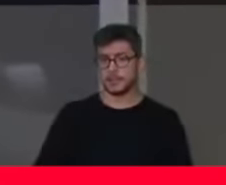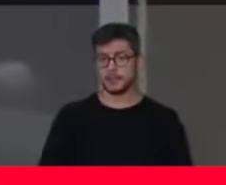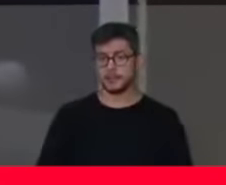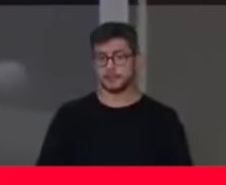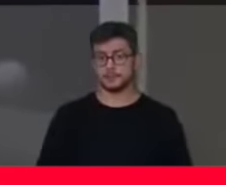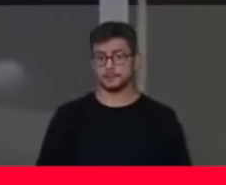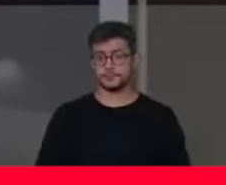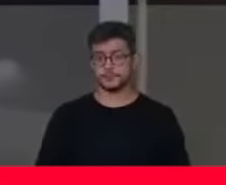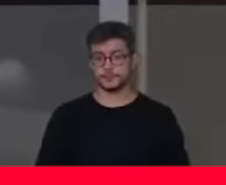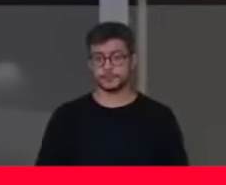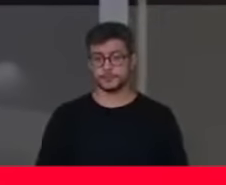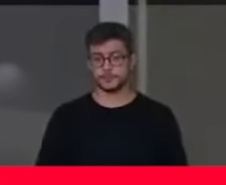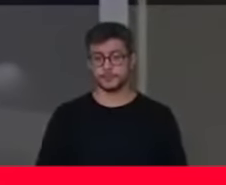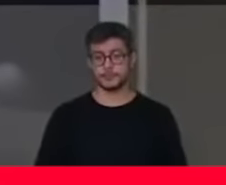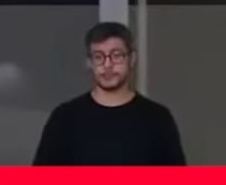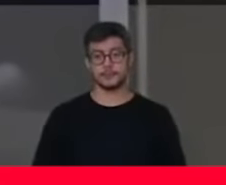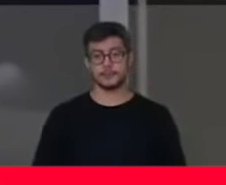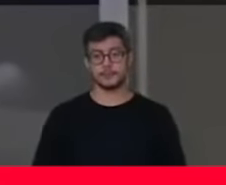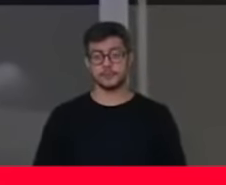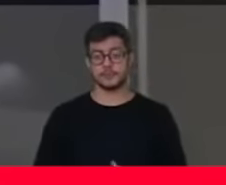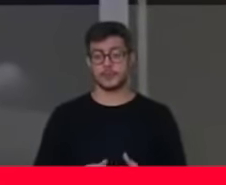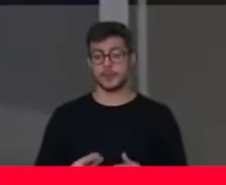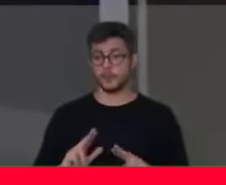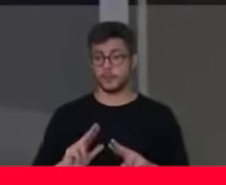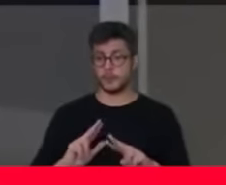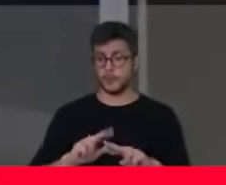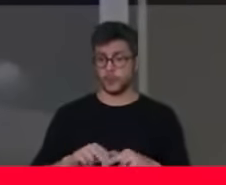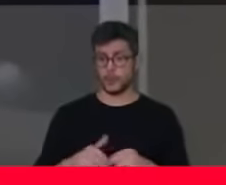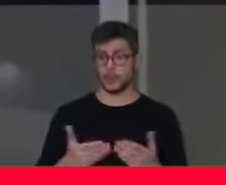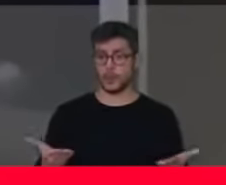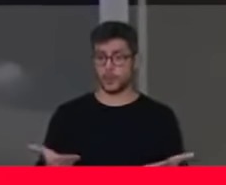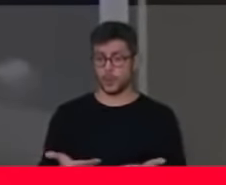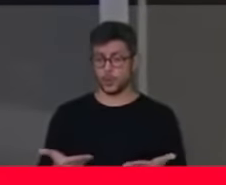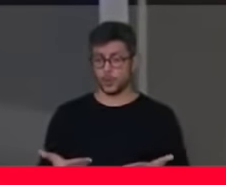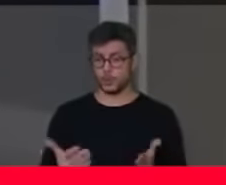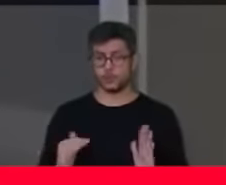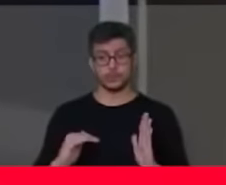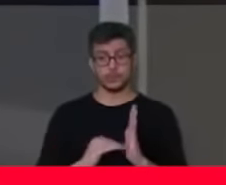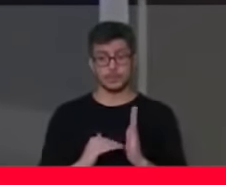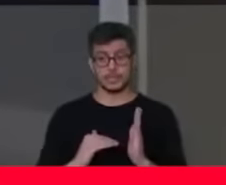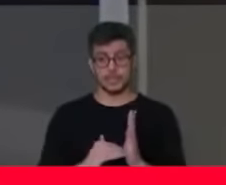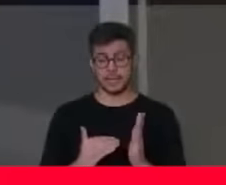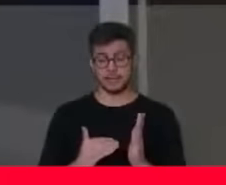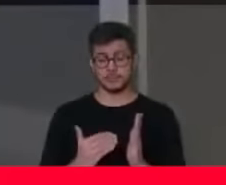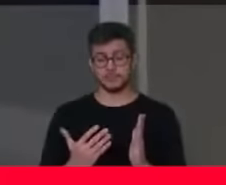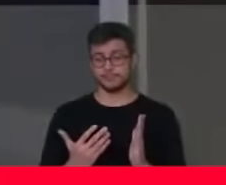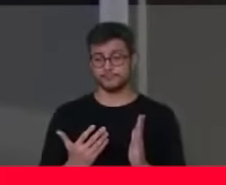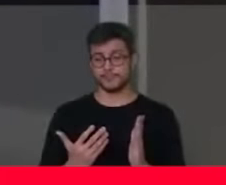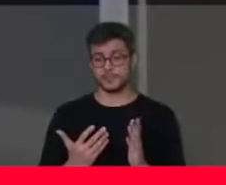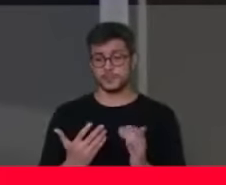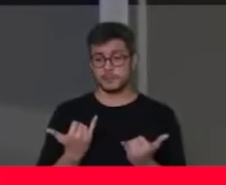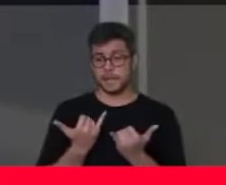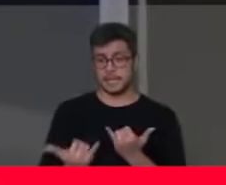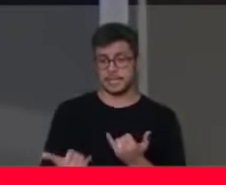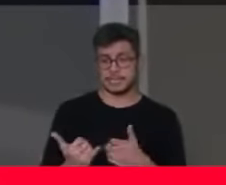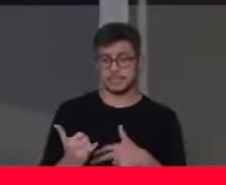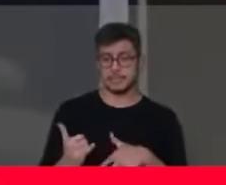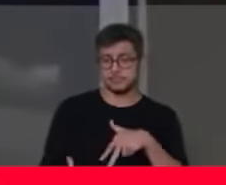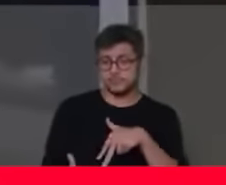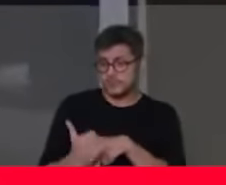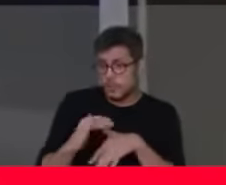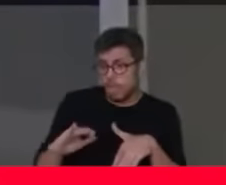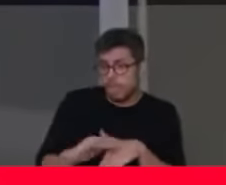o Senado de uma situação de estar refém de um Supremo Tribunal Federal. A gente precisa tirar e